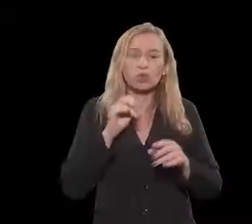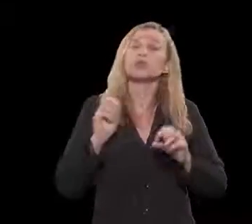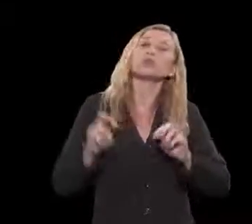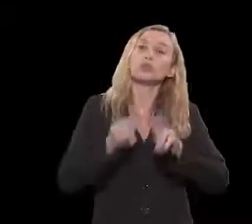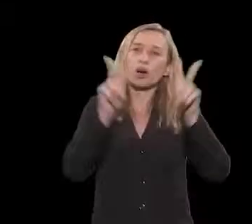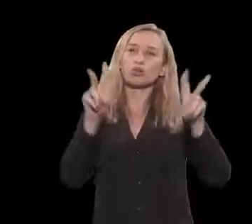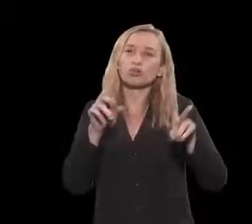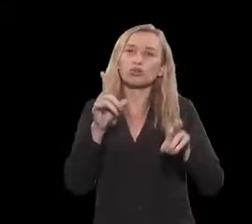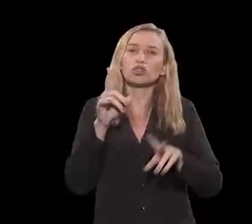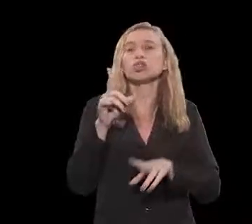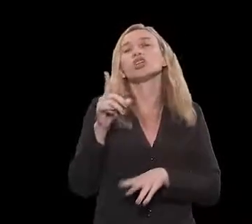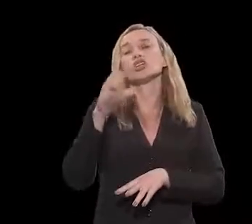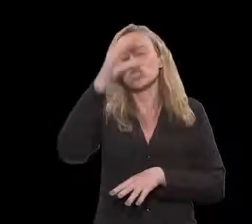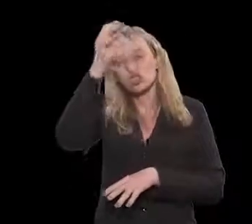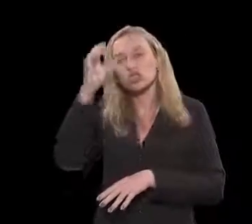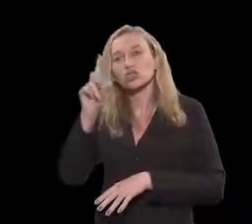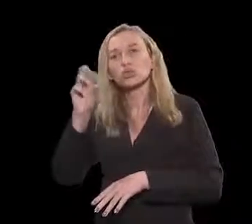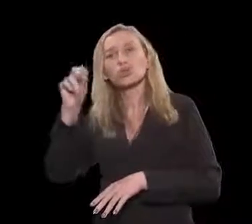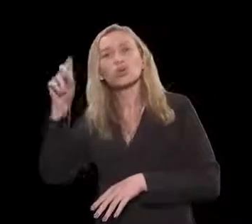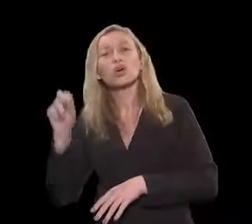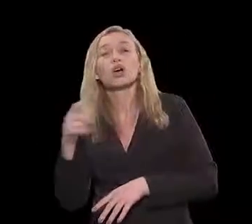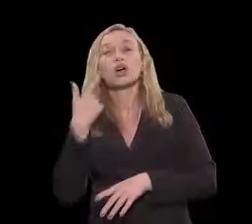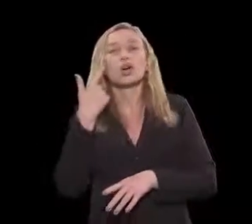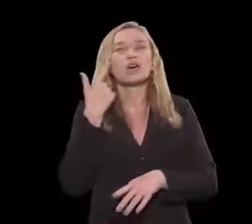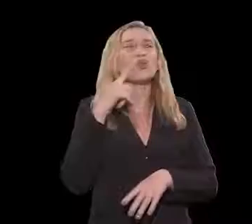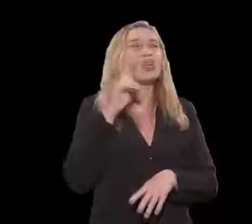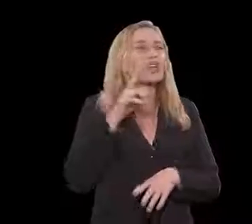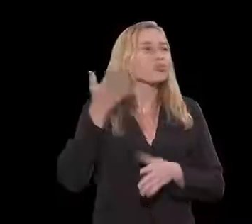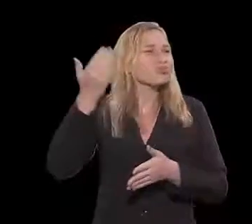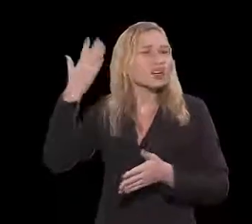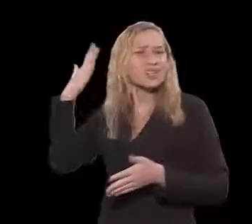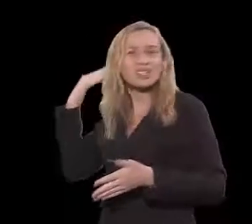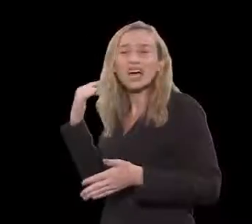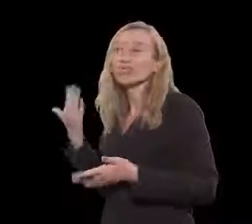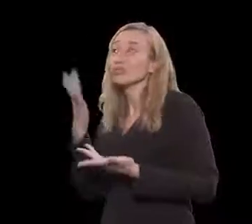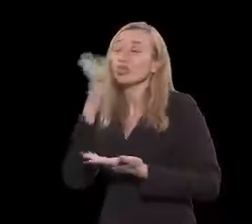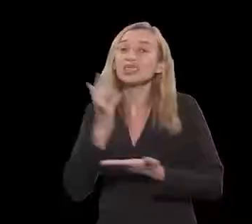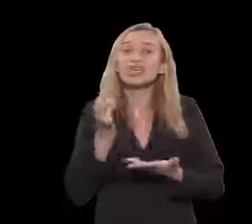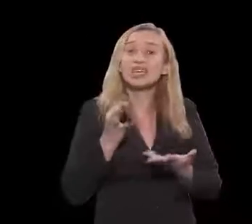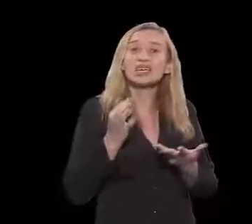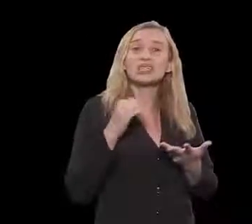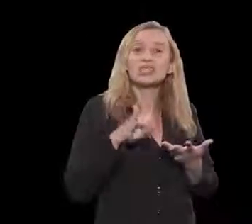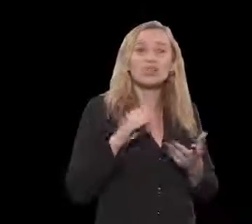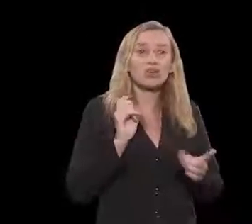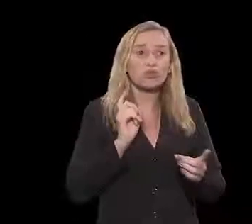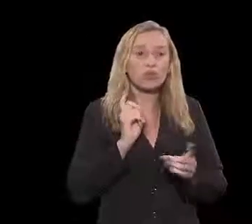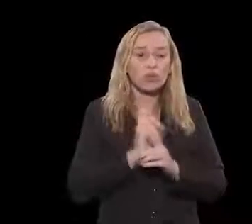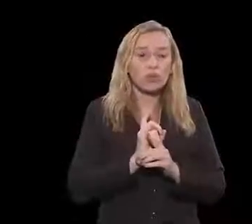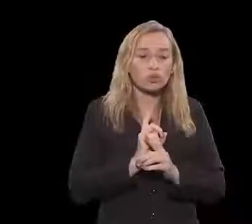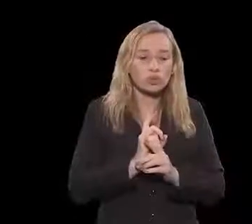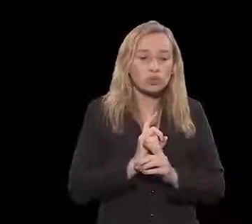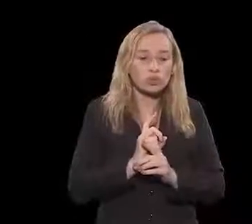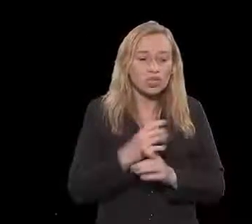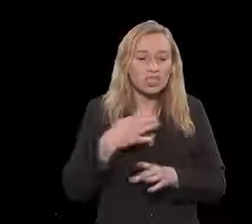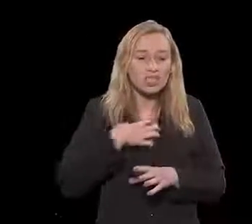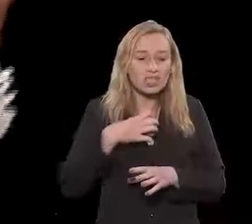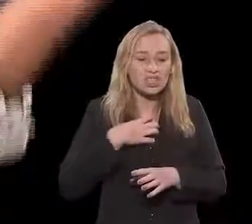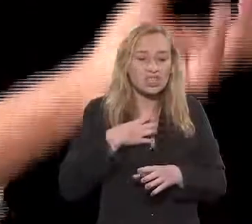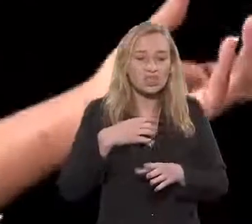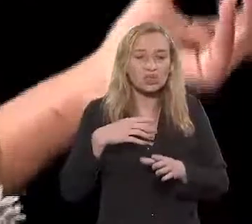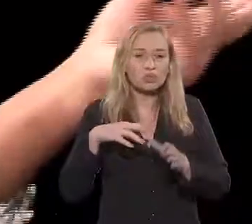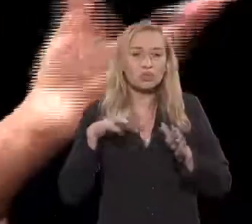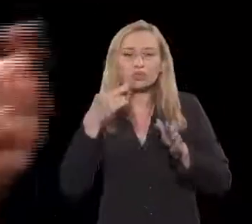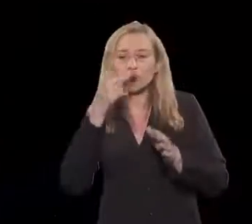nos áudios de Tia Dodô, é um encontro ancestral, sabe? E eu não sei, sinceramente, se esse encontro ancestral é sentido